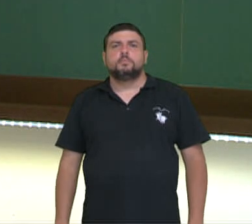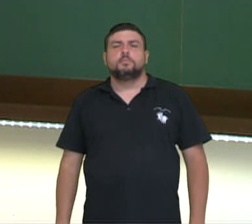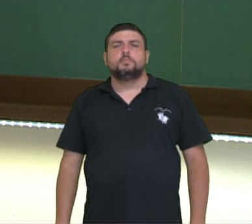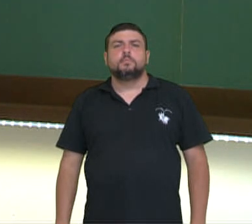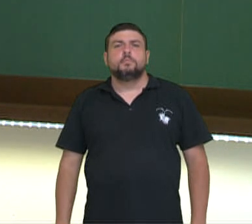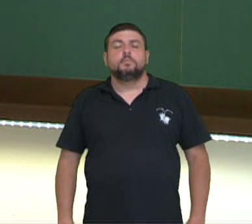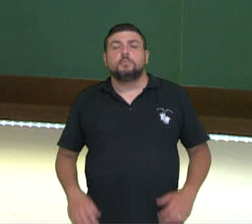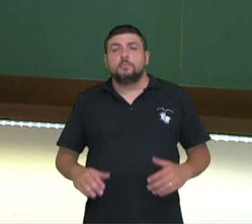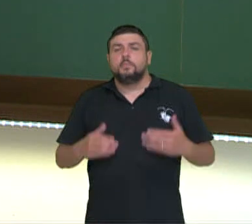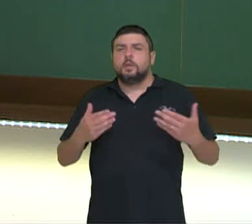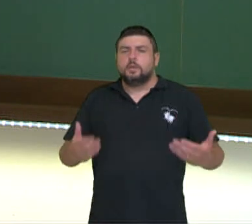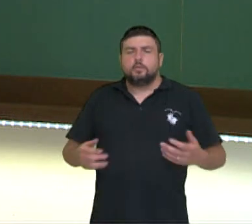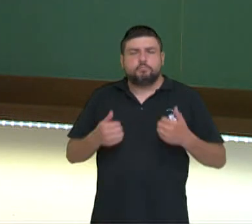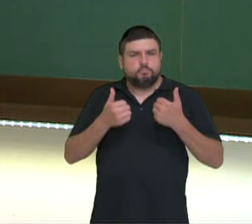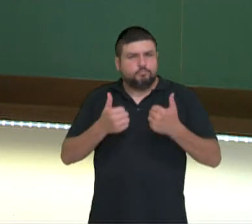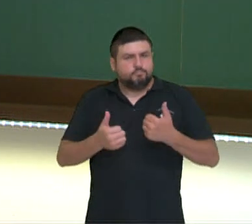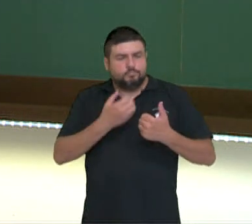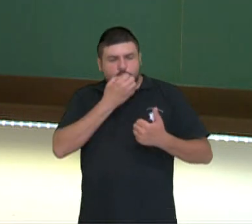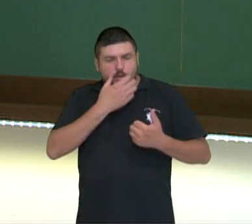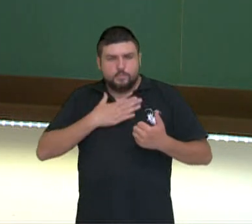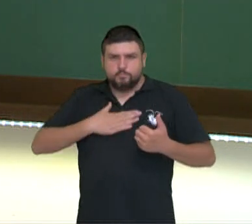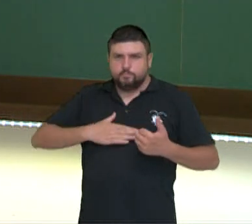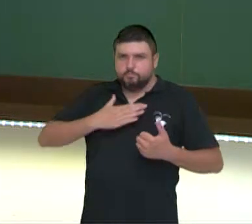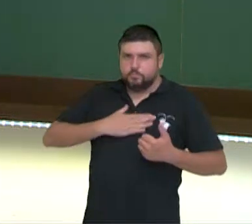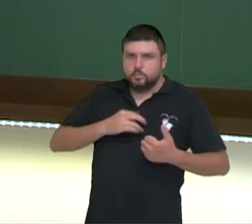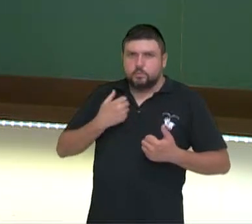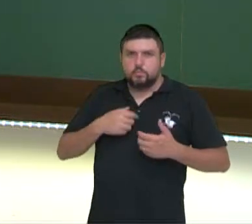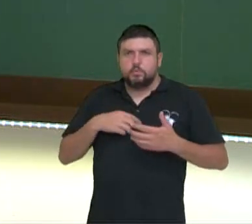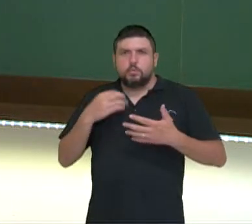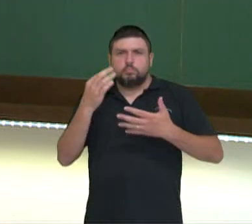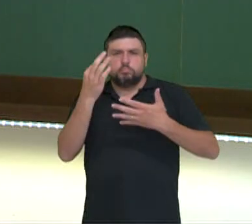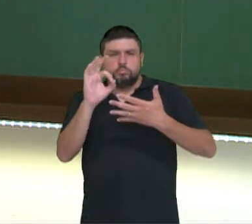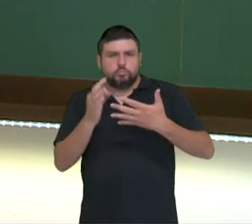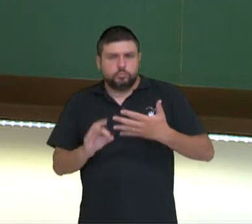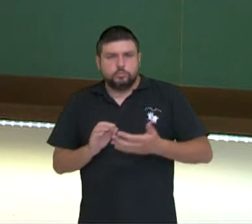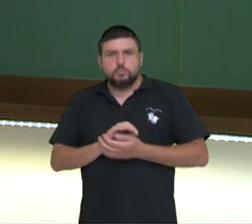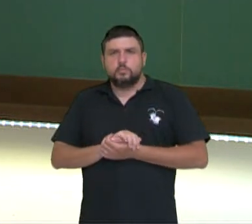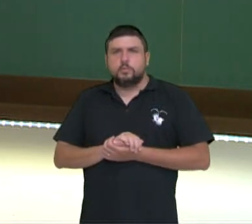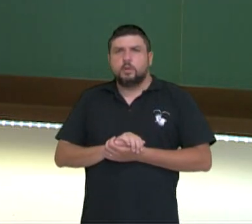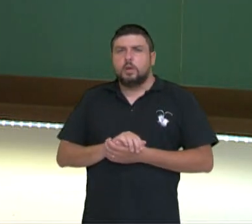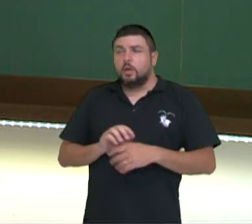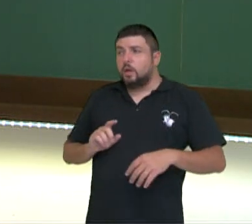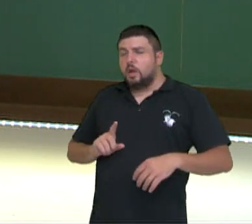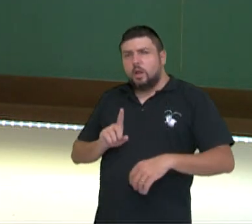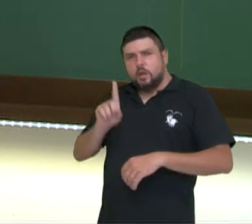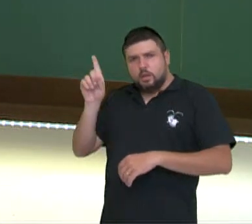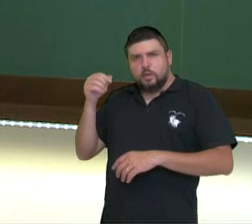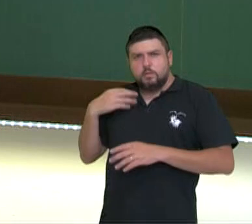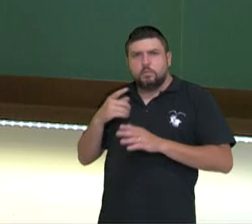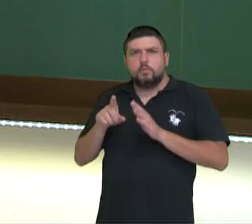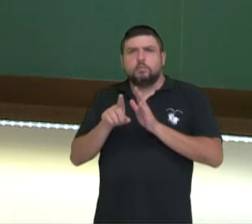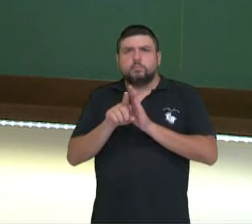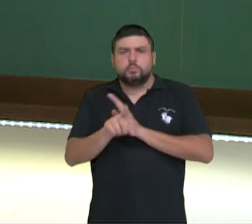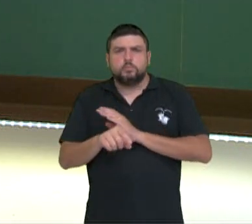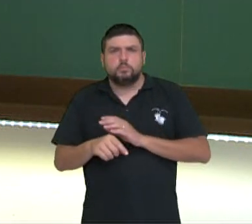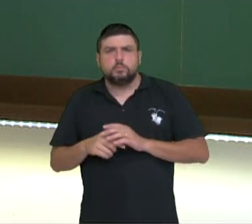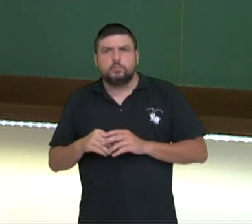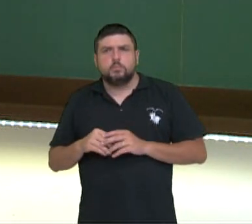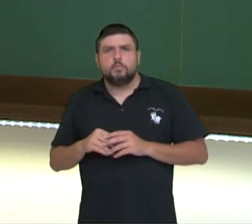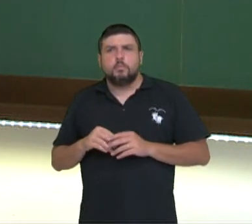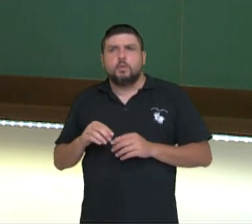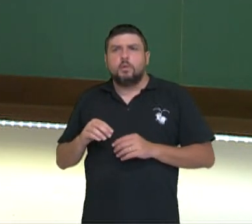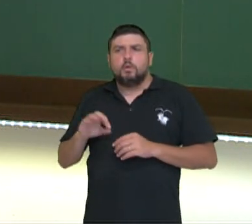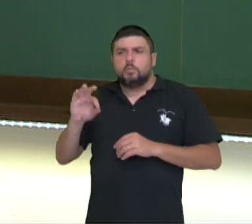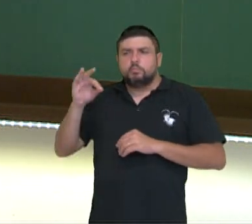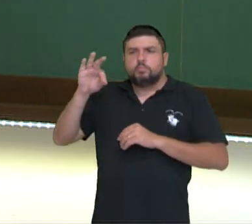E então, pessoal, suave na nave, responderam ao nosso quiz? Ele está perguntando, o transmissor e o agente causal da